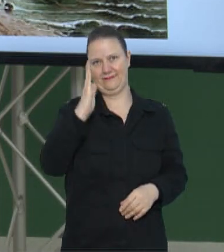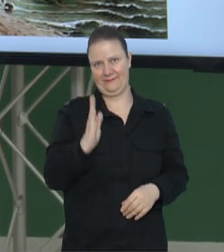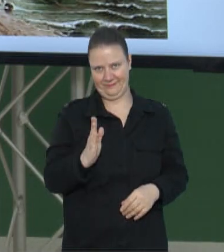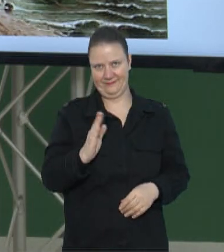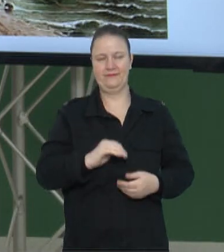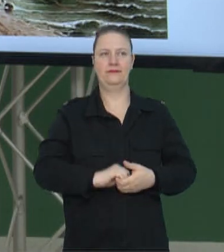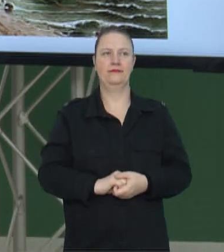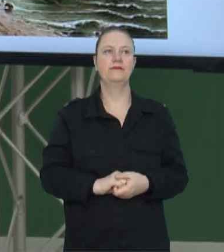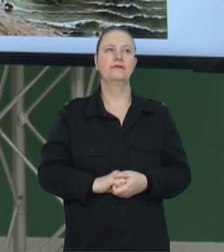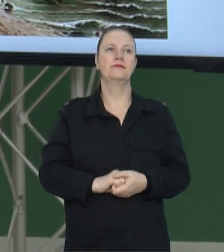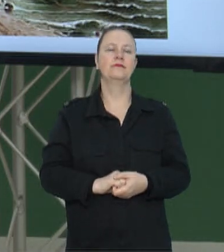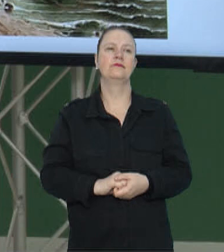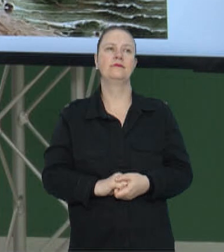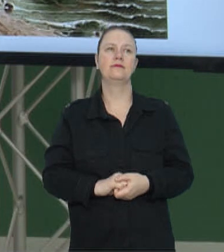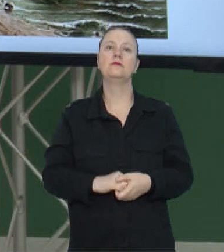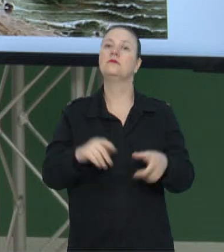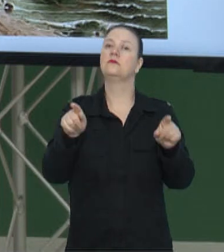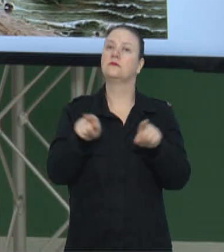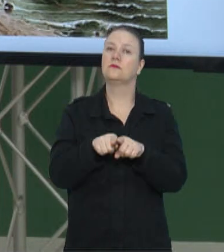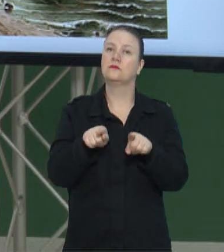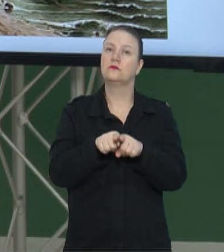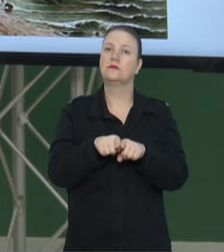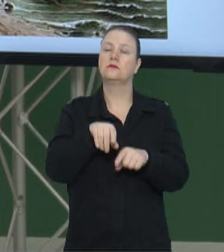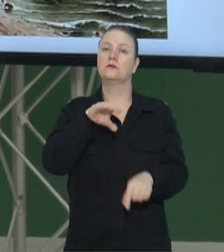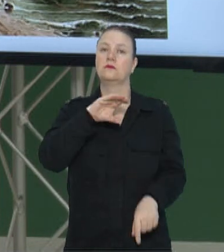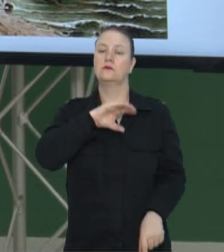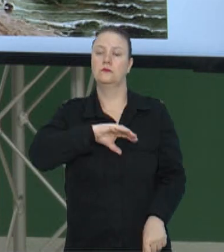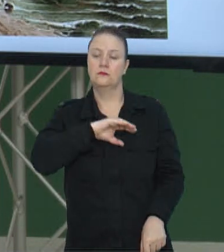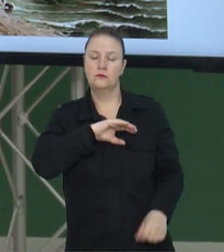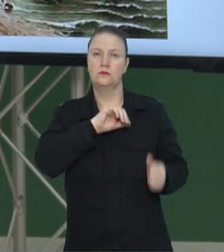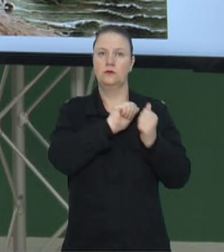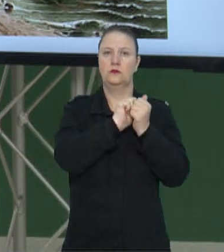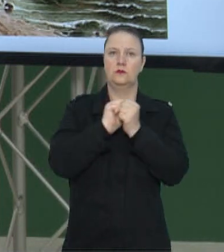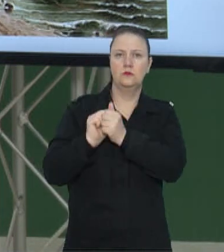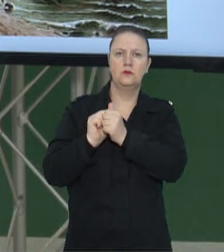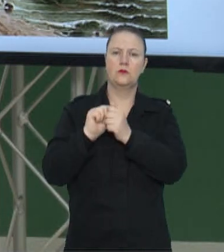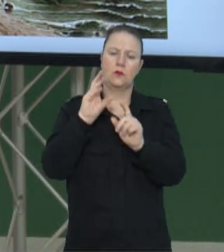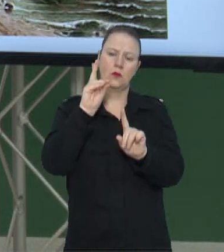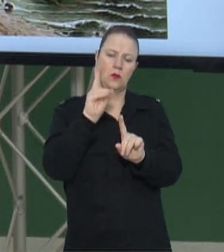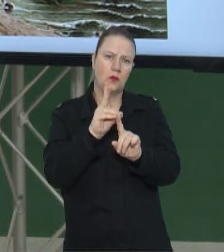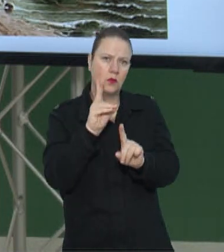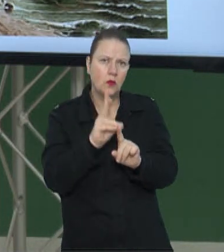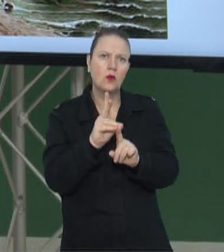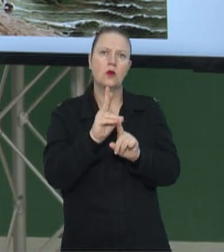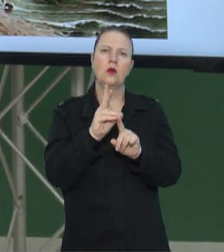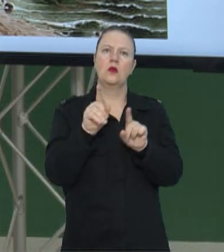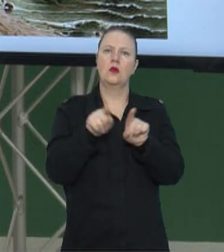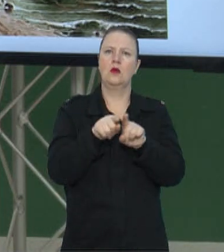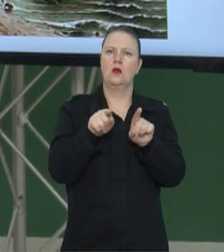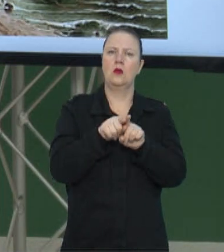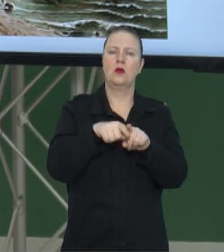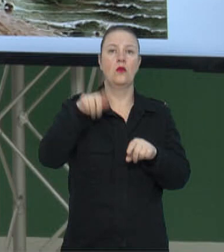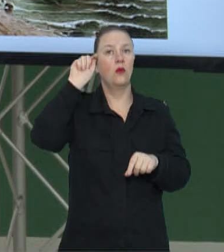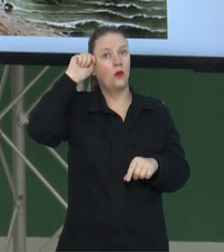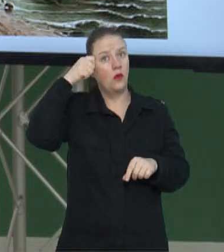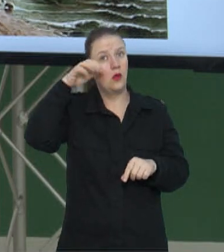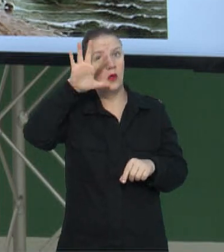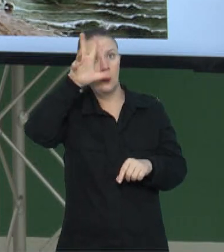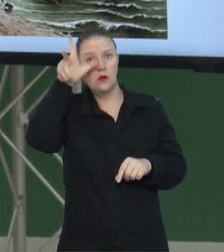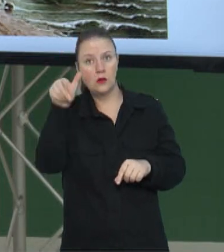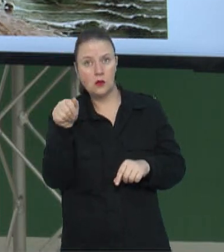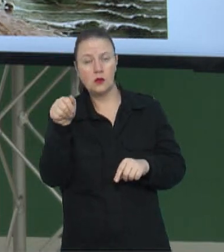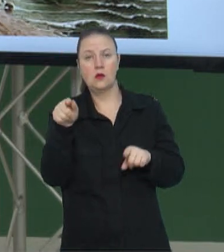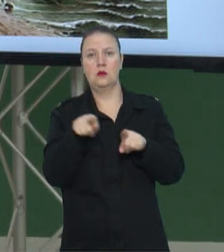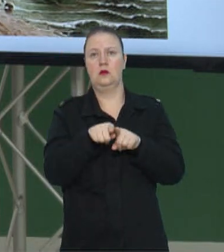devido a essa miscigenação ali de portugueses com os indígenas e com os africanos que foram trazidos lá inicialmente